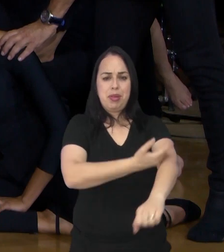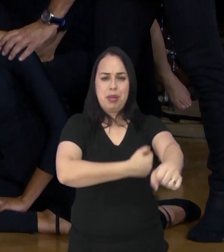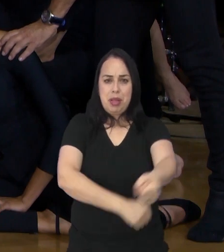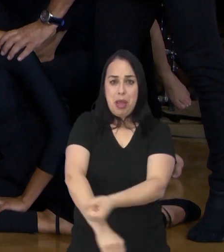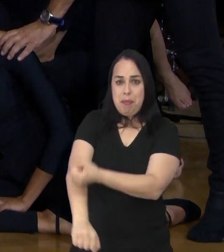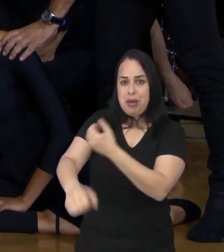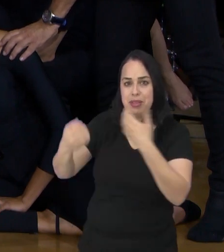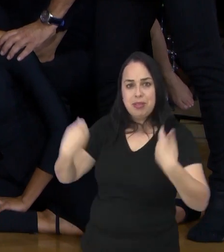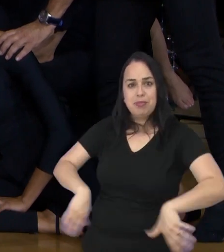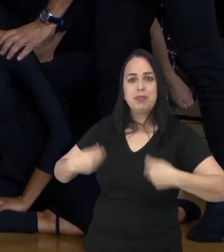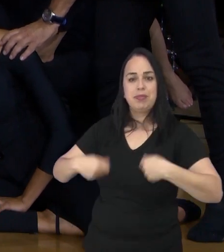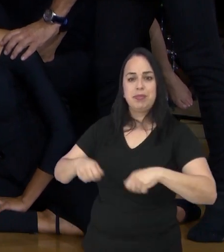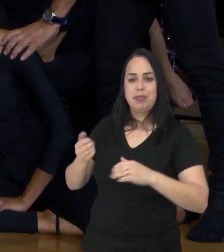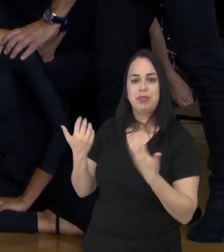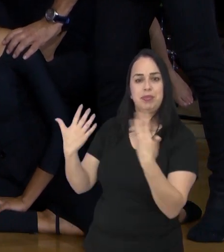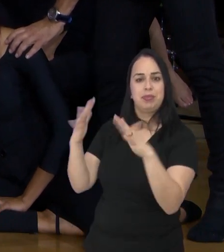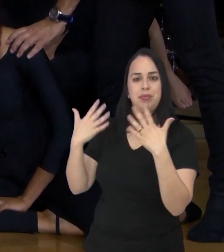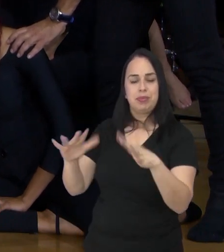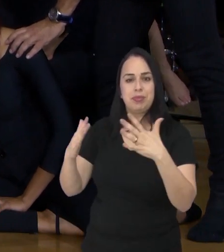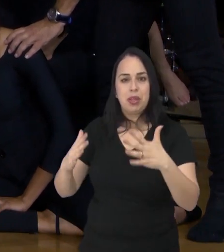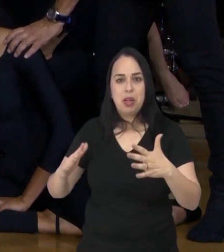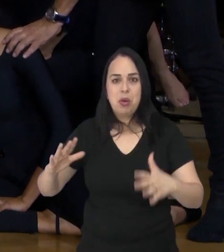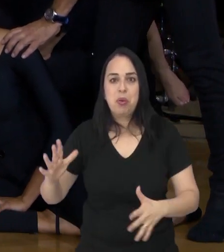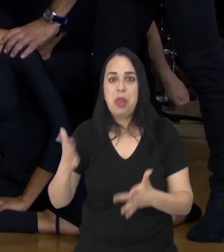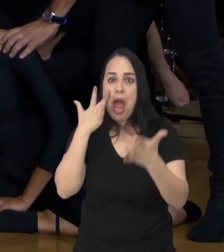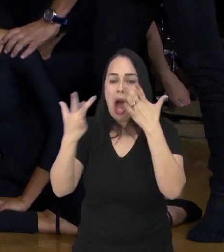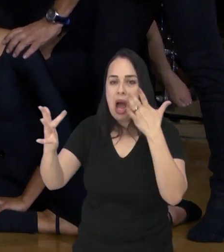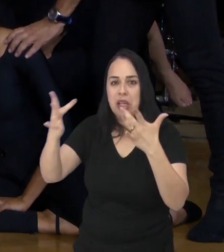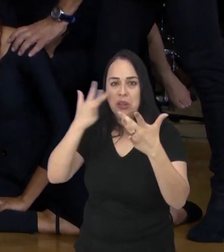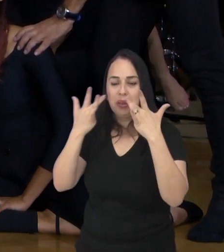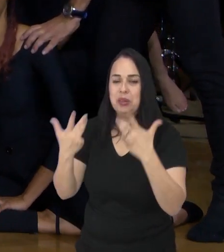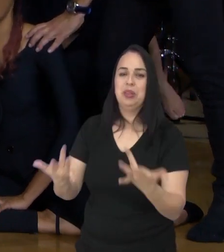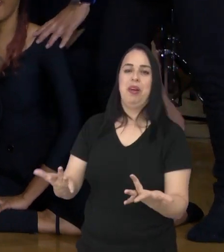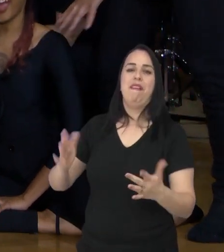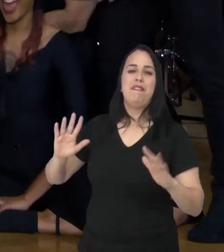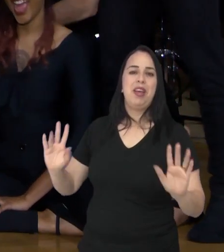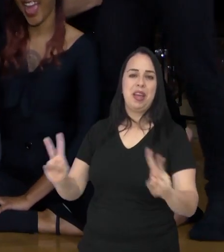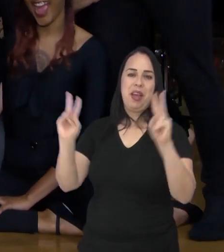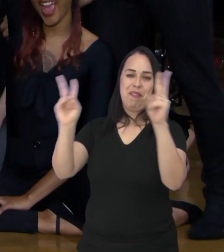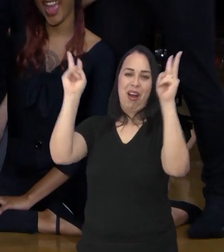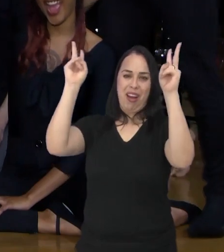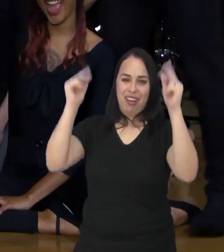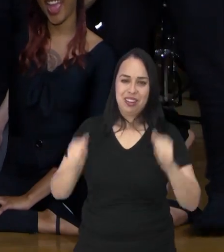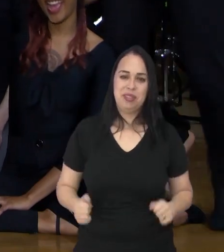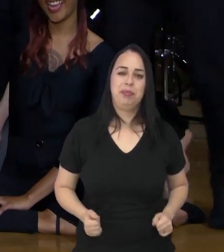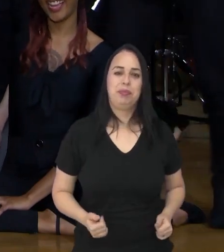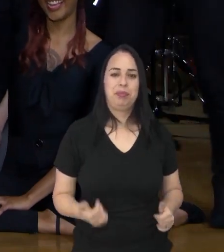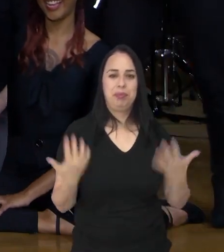muitos aplausos. Viva o teatro!